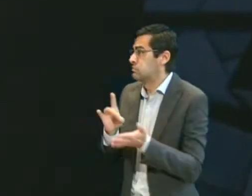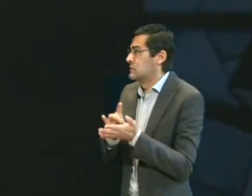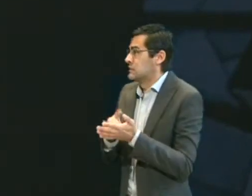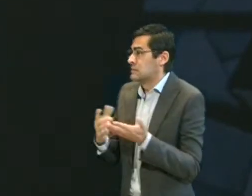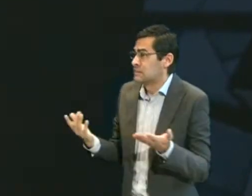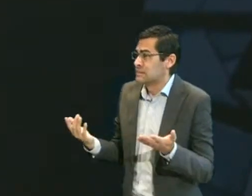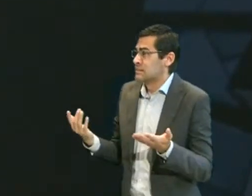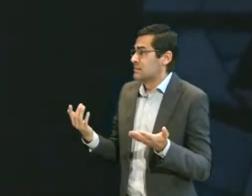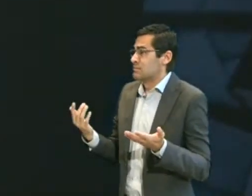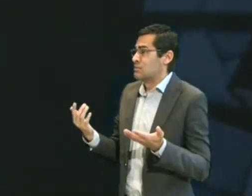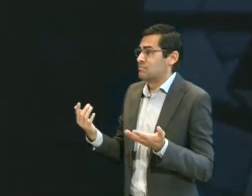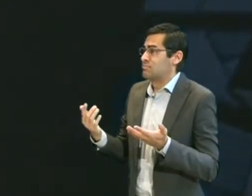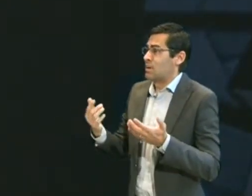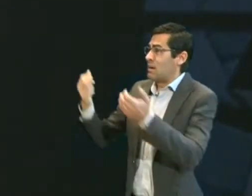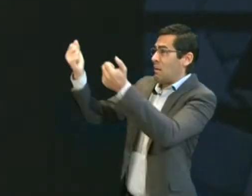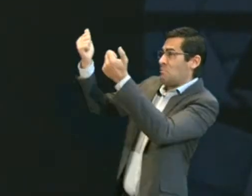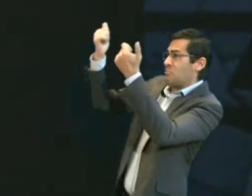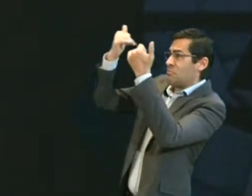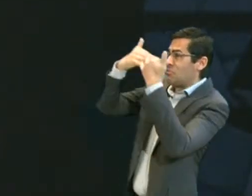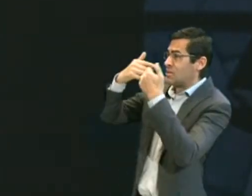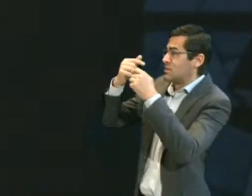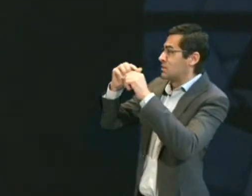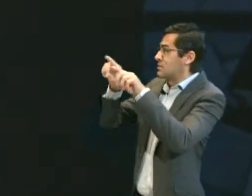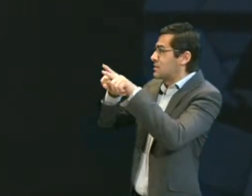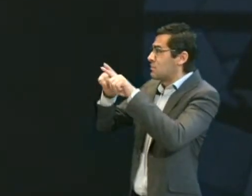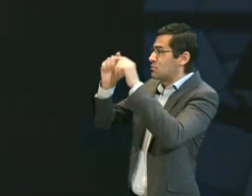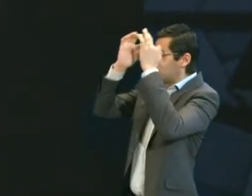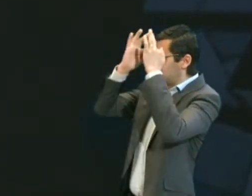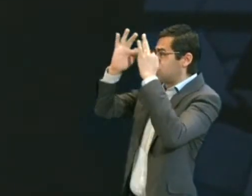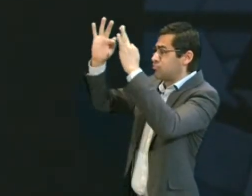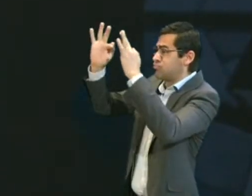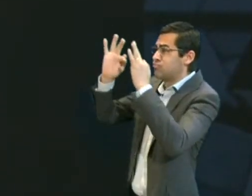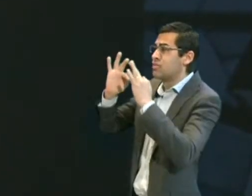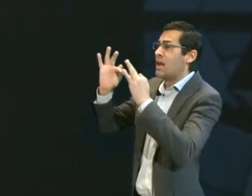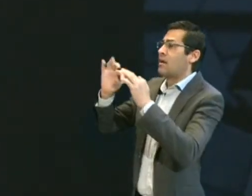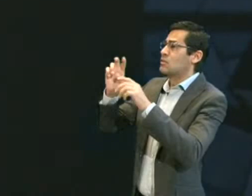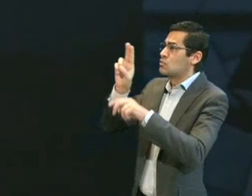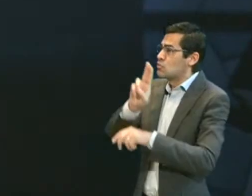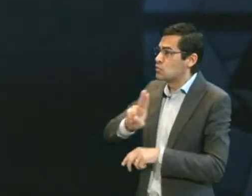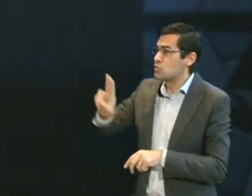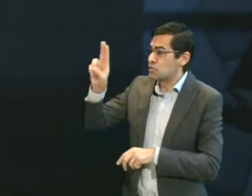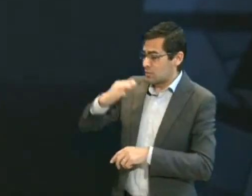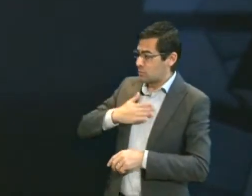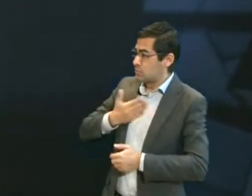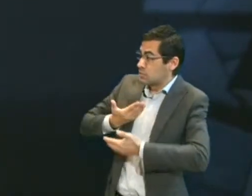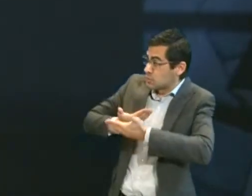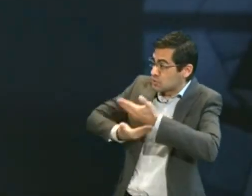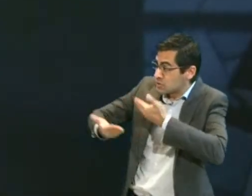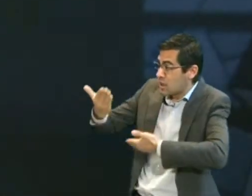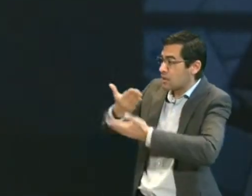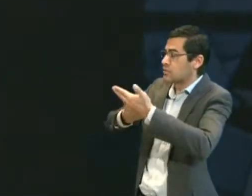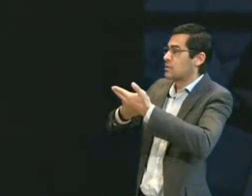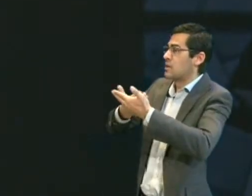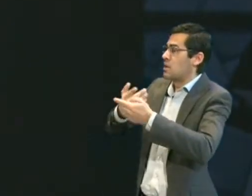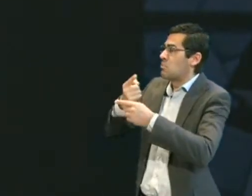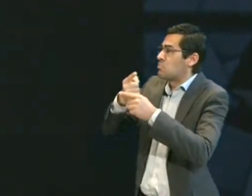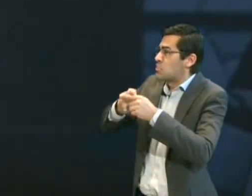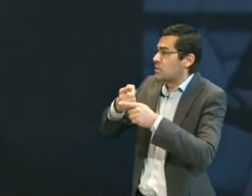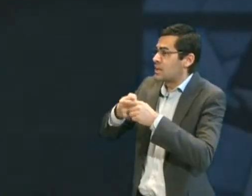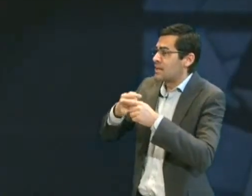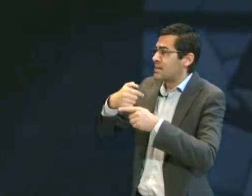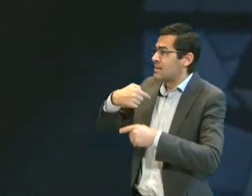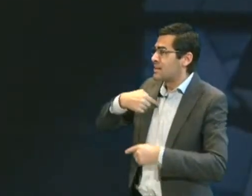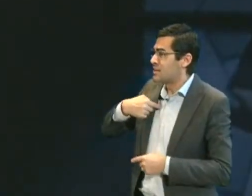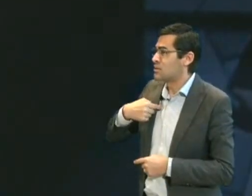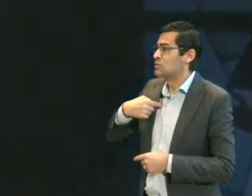as misericórdias e de toda a fidelidade que tens usado para com teu servo. Pois com apenas